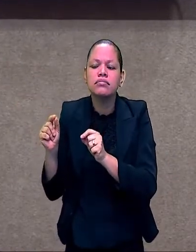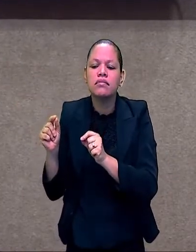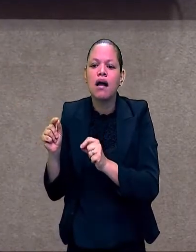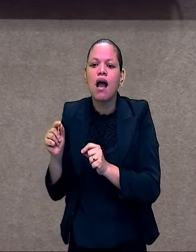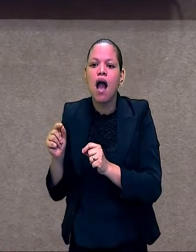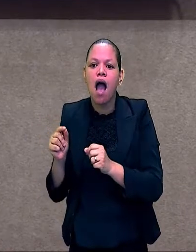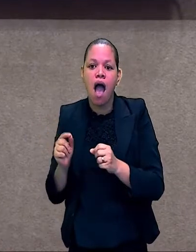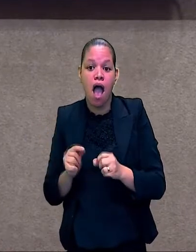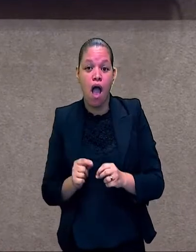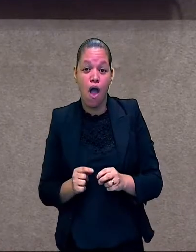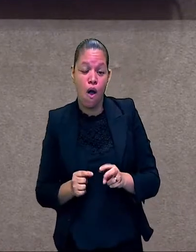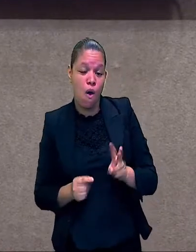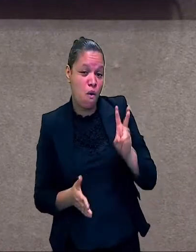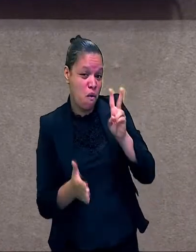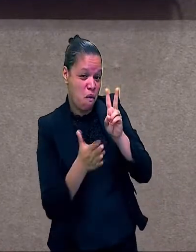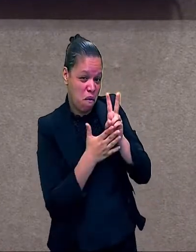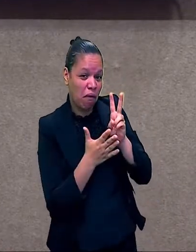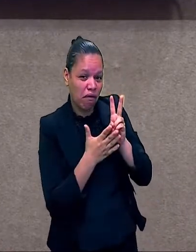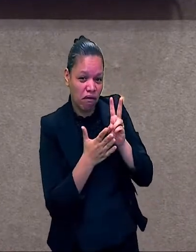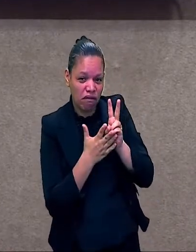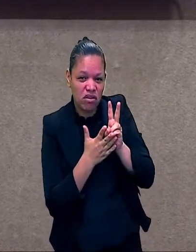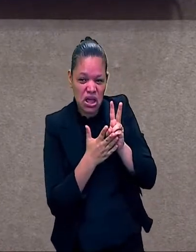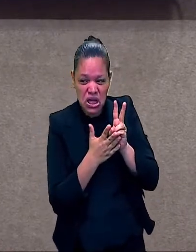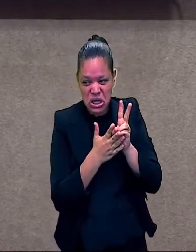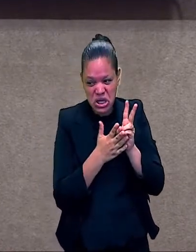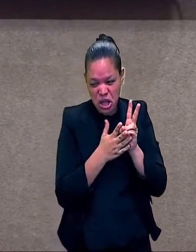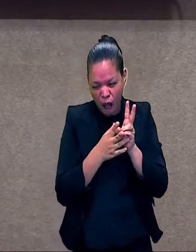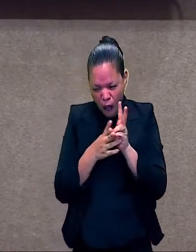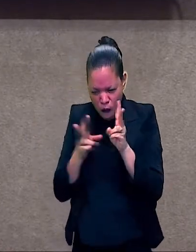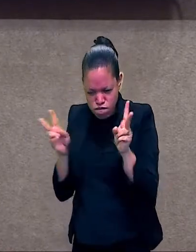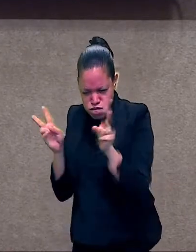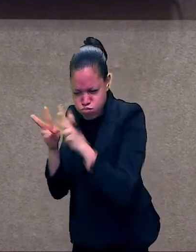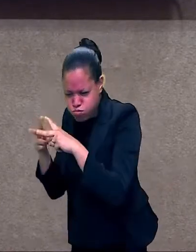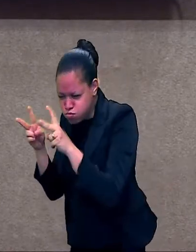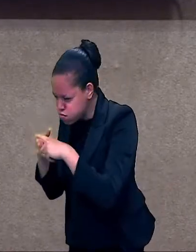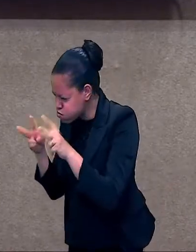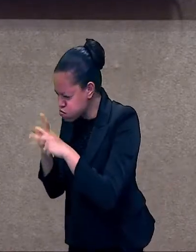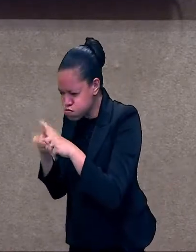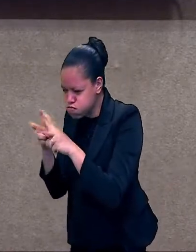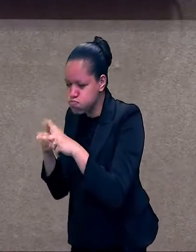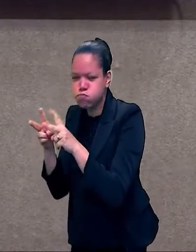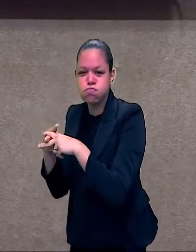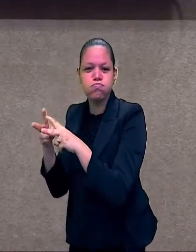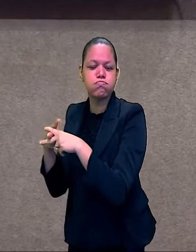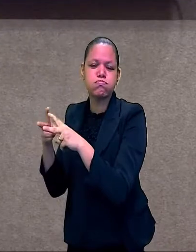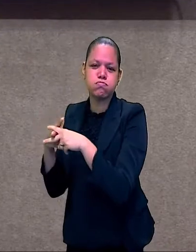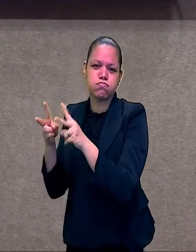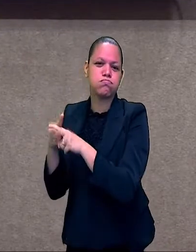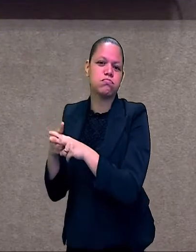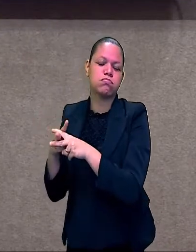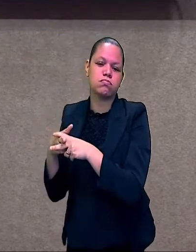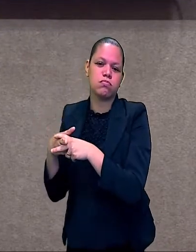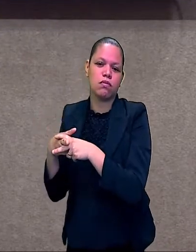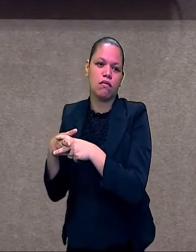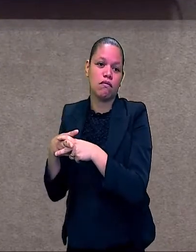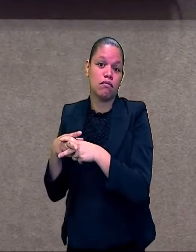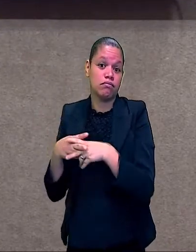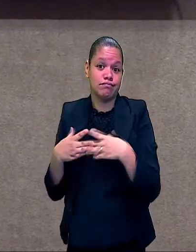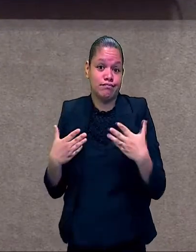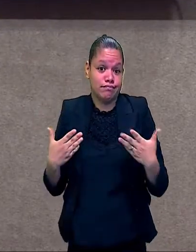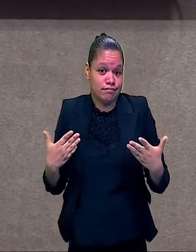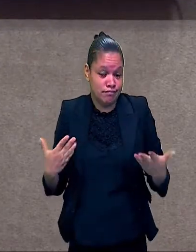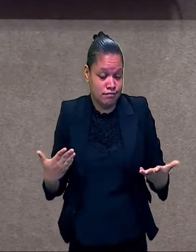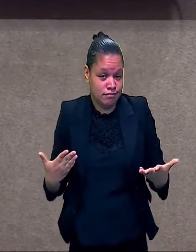entre os que já estavam e os que chegaram. E não parou por aqui, porque depois que esses chegaram, outros quiseram chegar